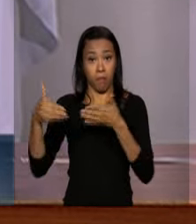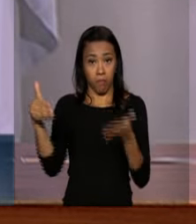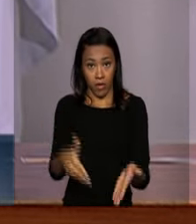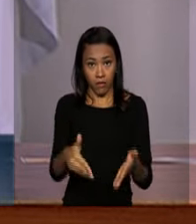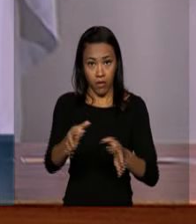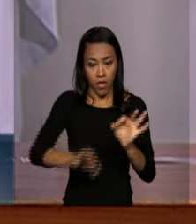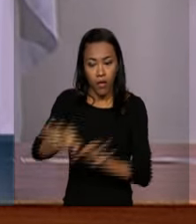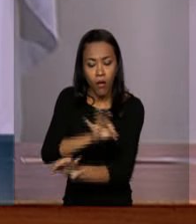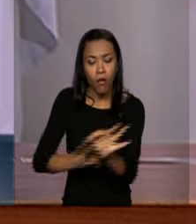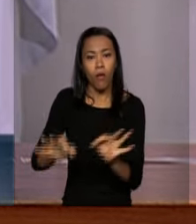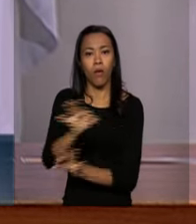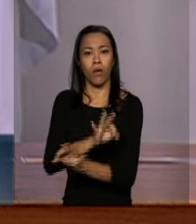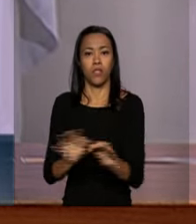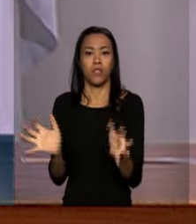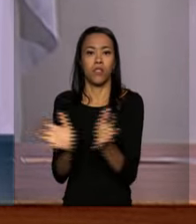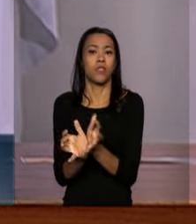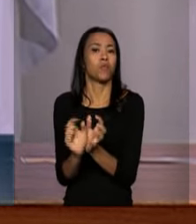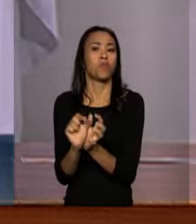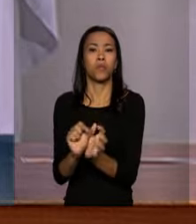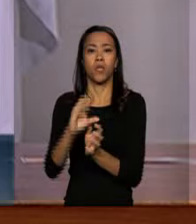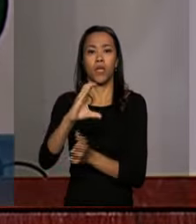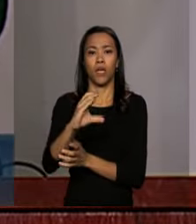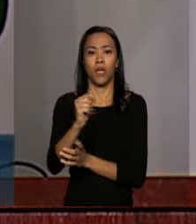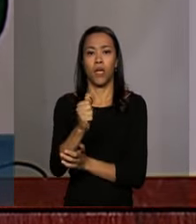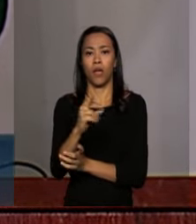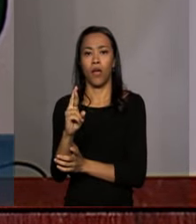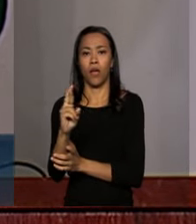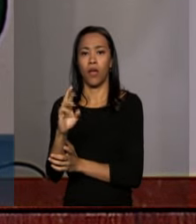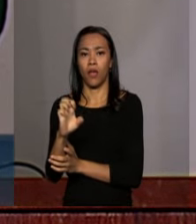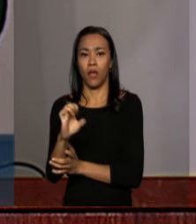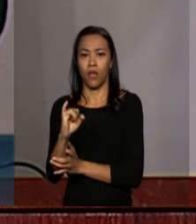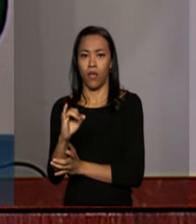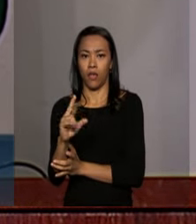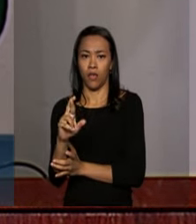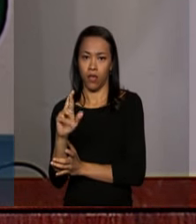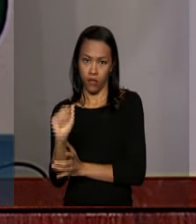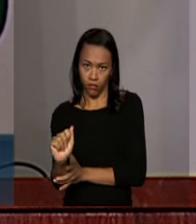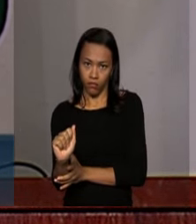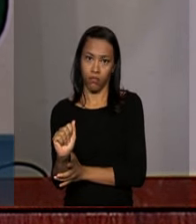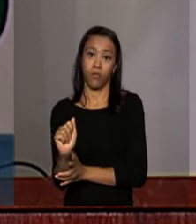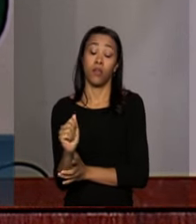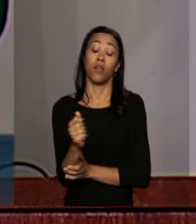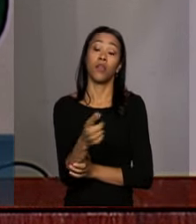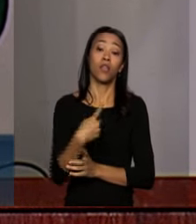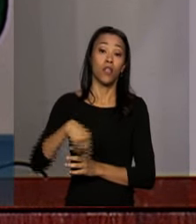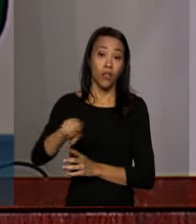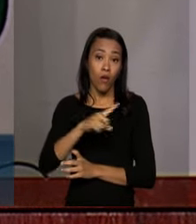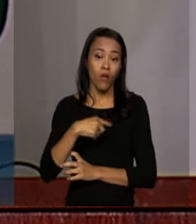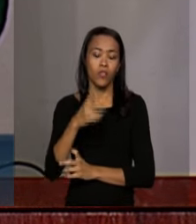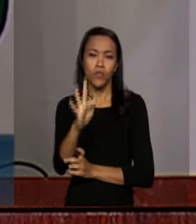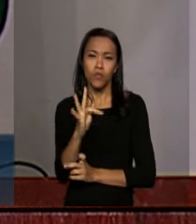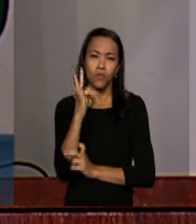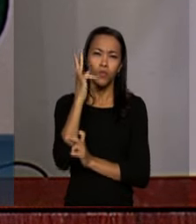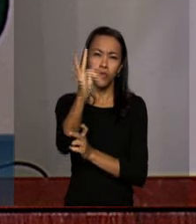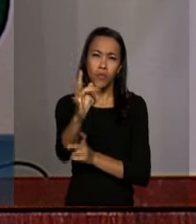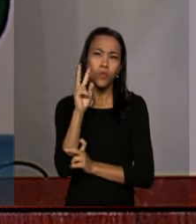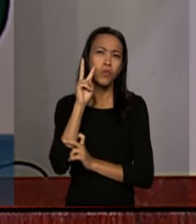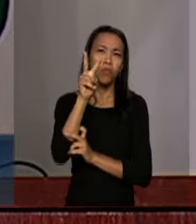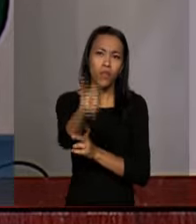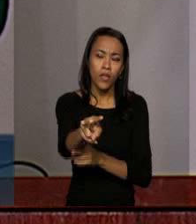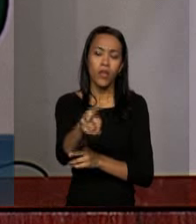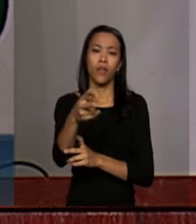elaboração. O que só será possível na medida em que pudermos vislumbrar no horizonte temporal de nossas carreiras